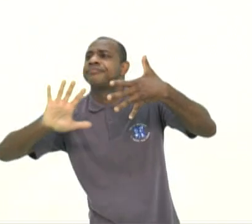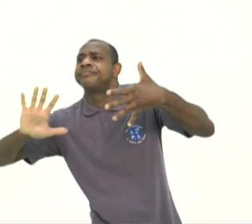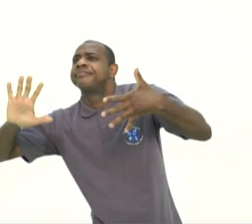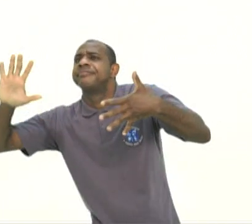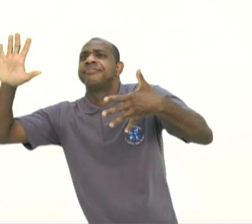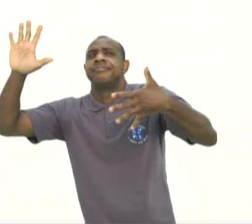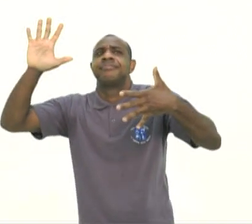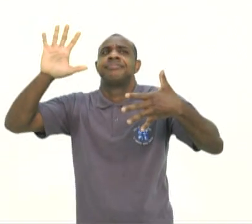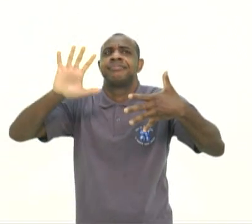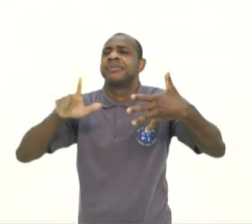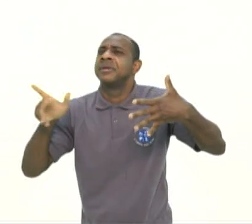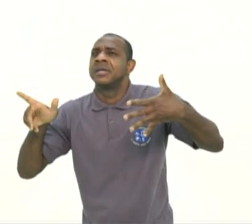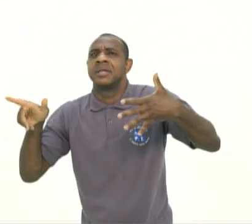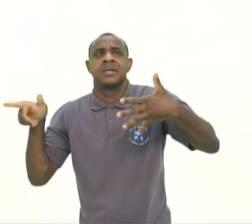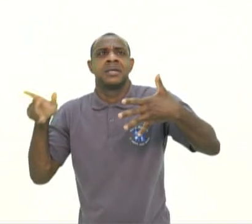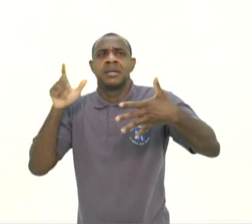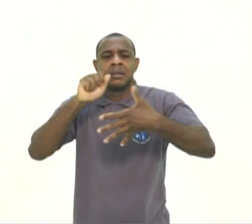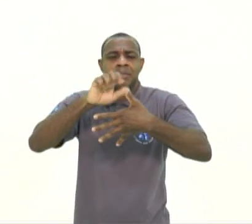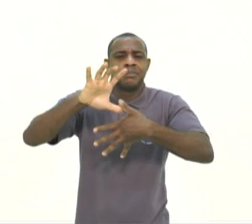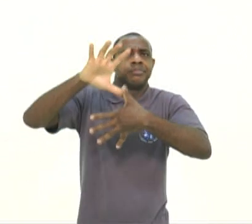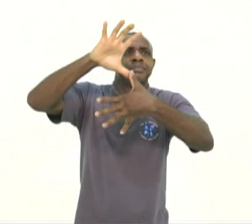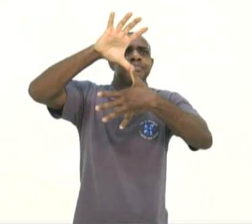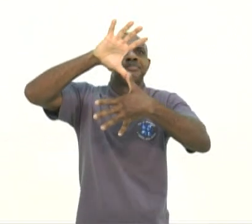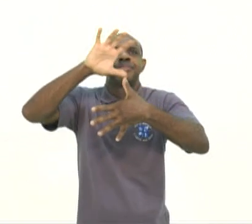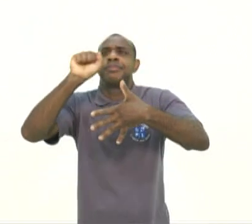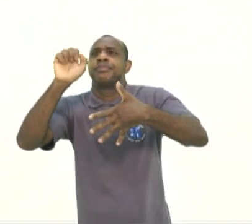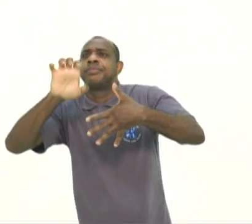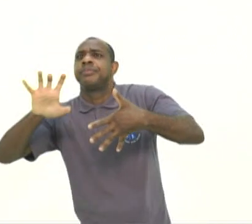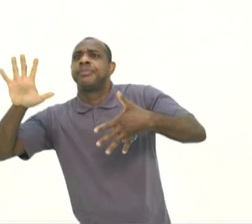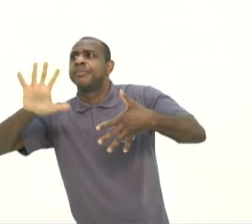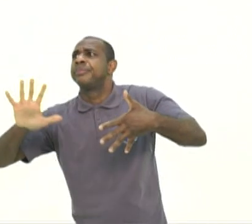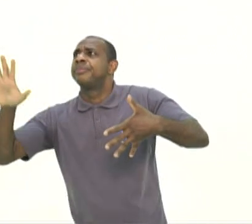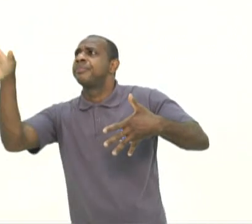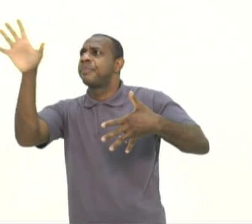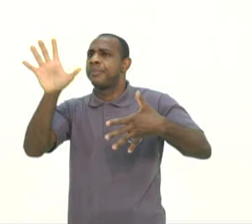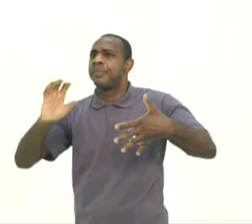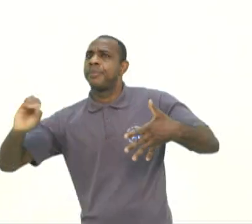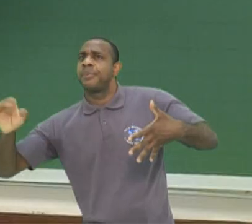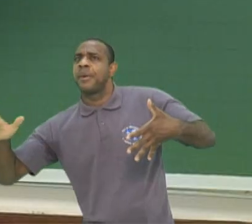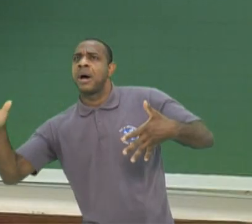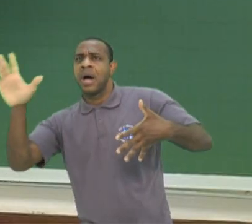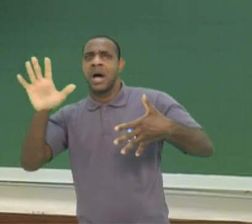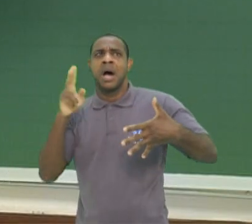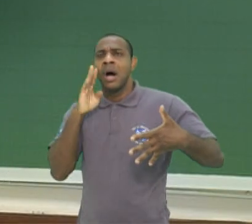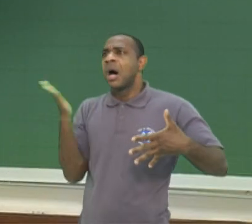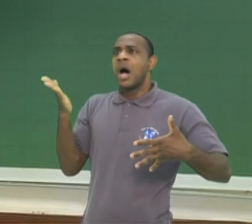e países onde o vírus se instalou, onde ele